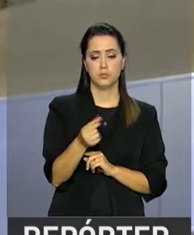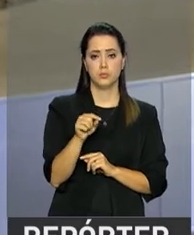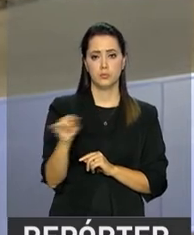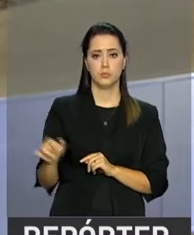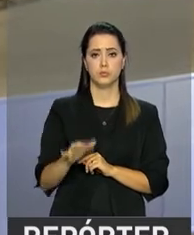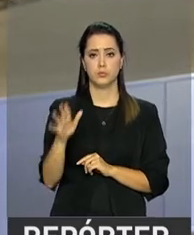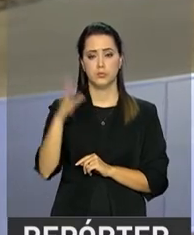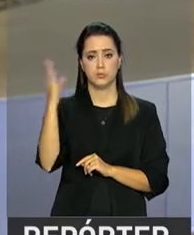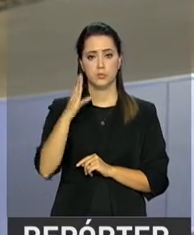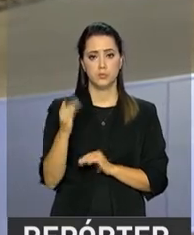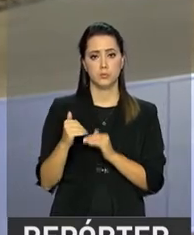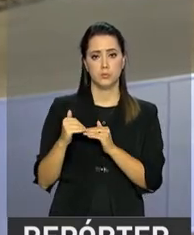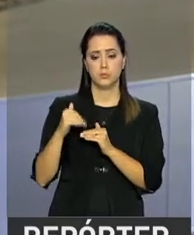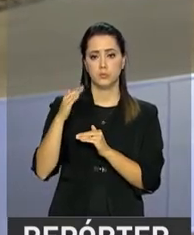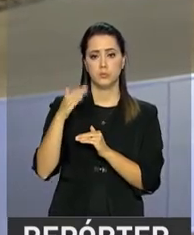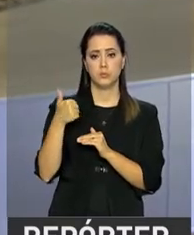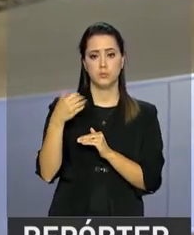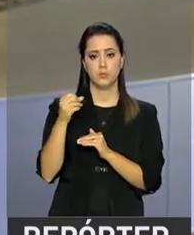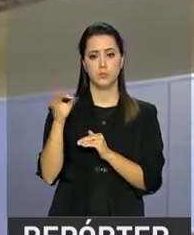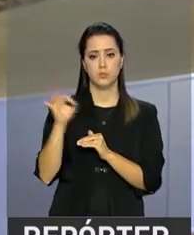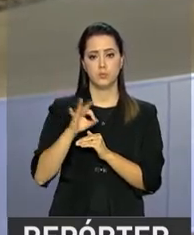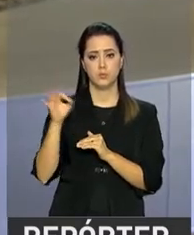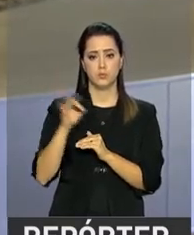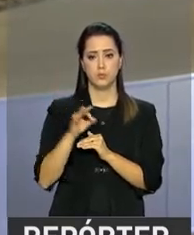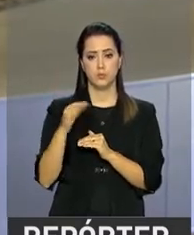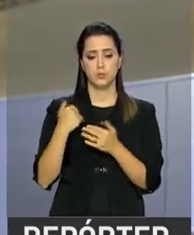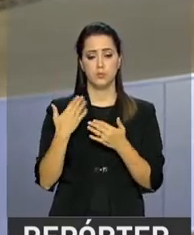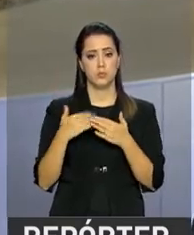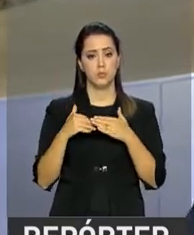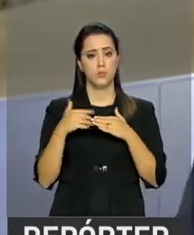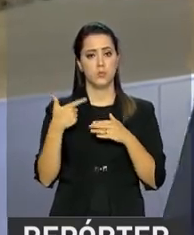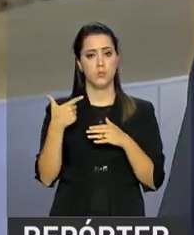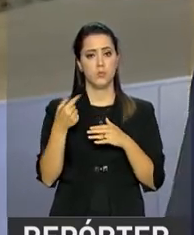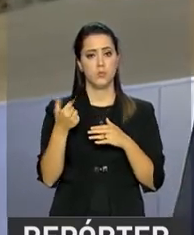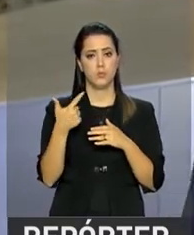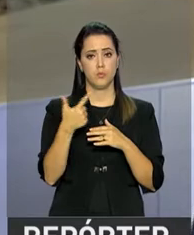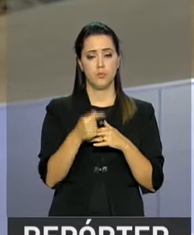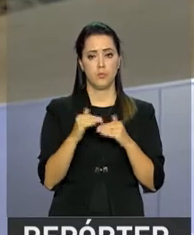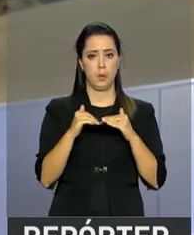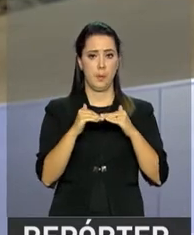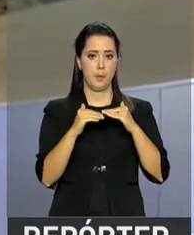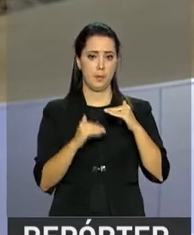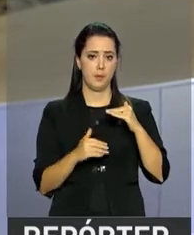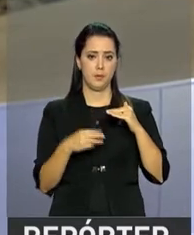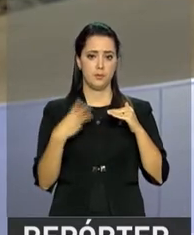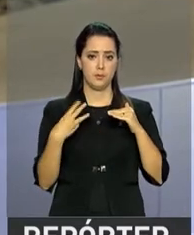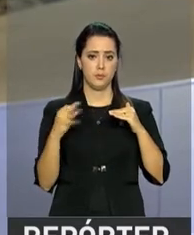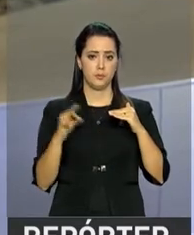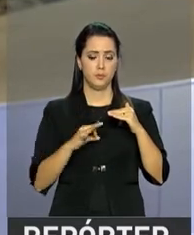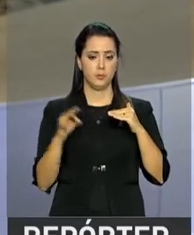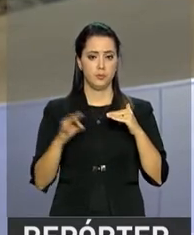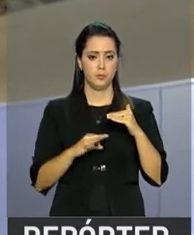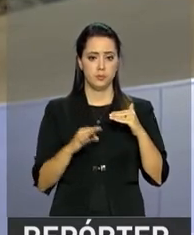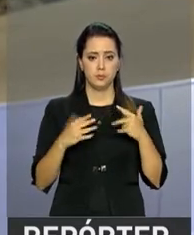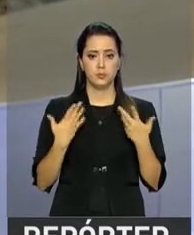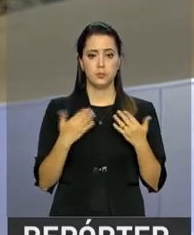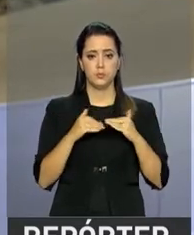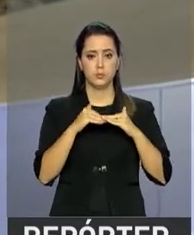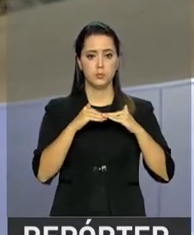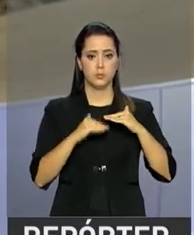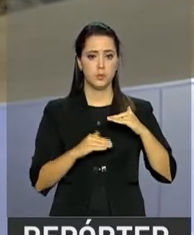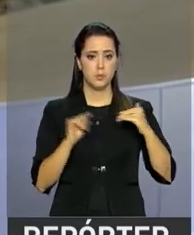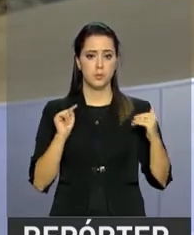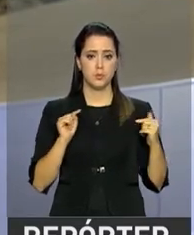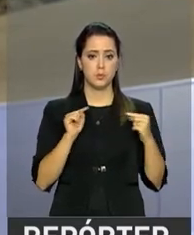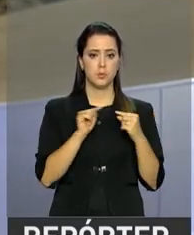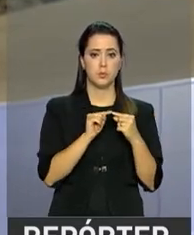no brasil foi maior de 10 mil maior do que 10% já em 2017 foi menor do que 3 por cento ou seja abaixo do